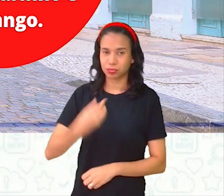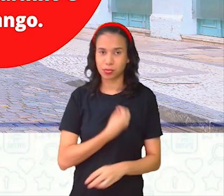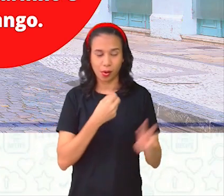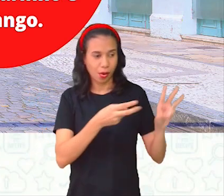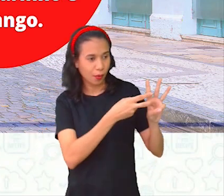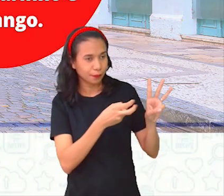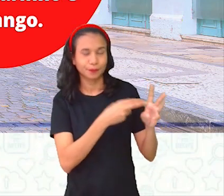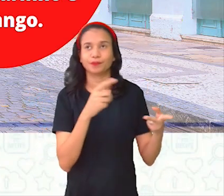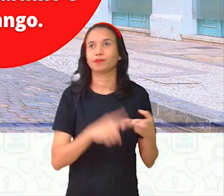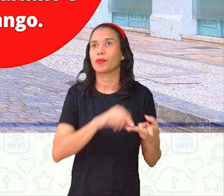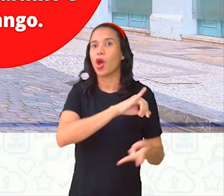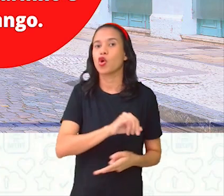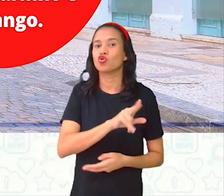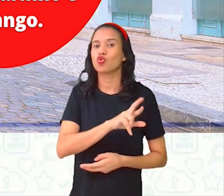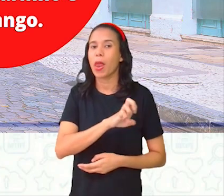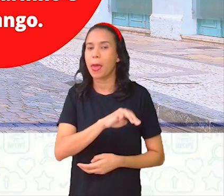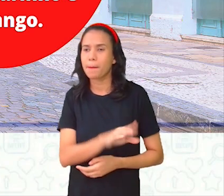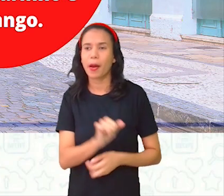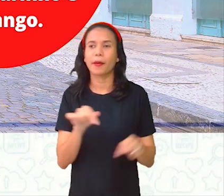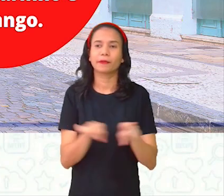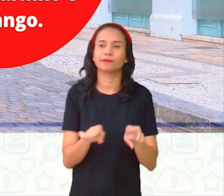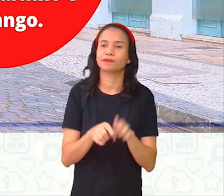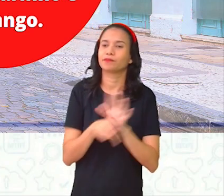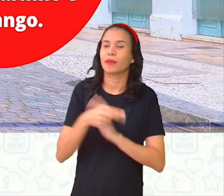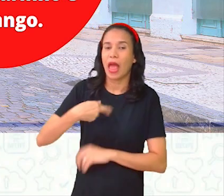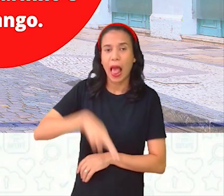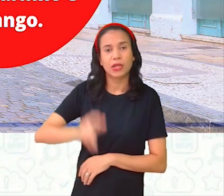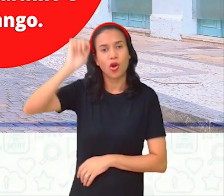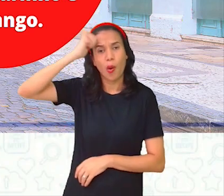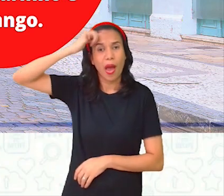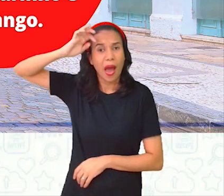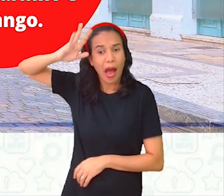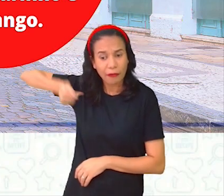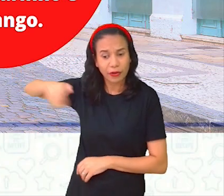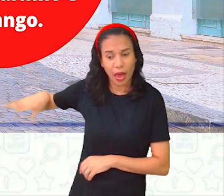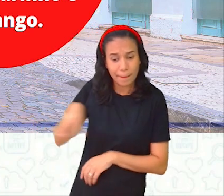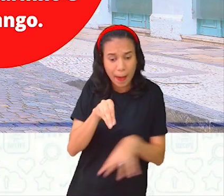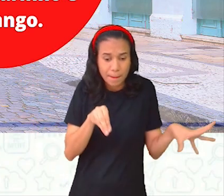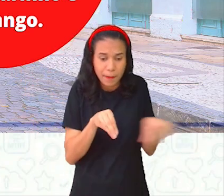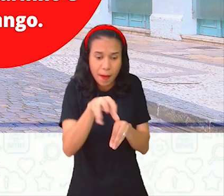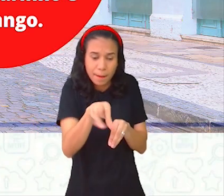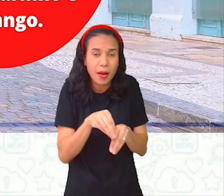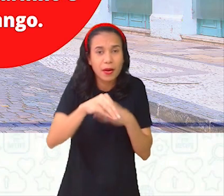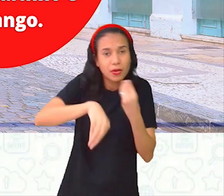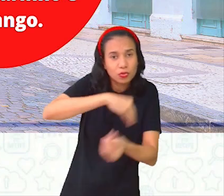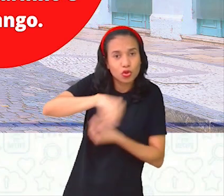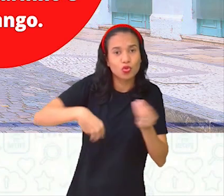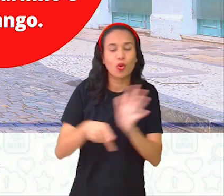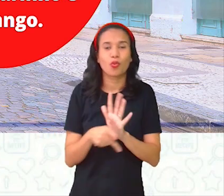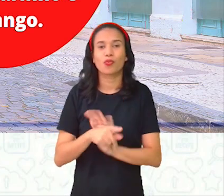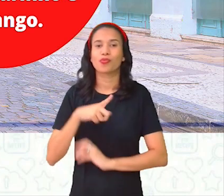da Jurema, com também elementos das religiões de matriz africana e elementos do